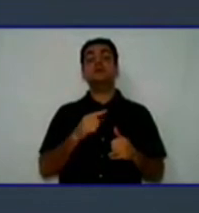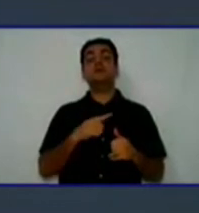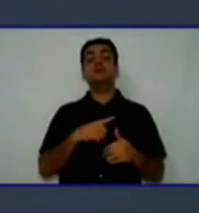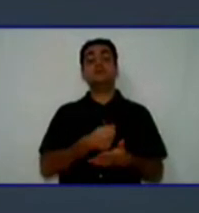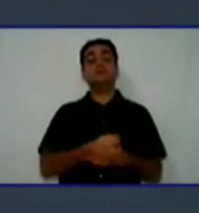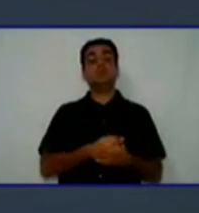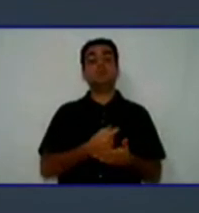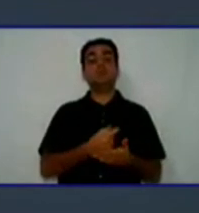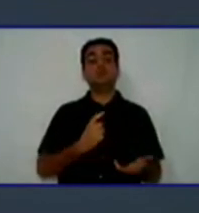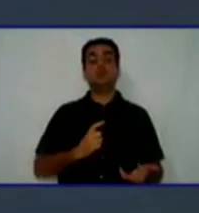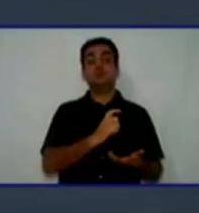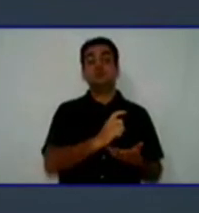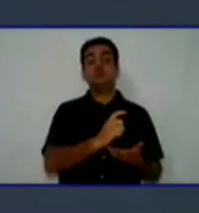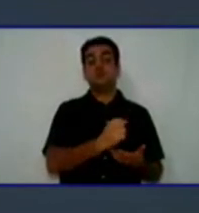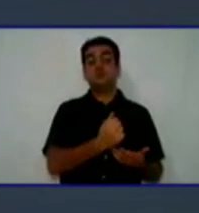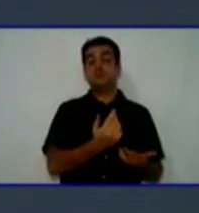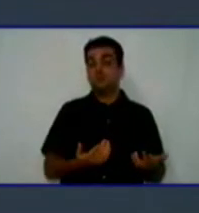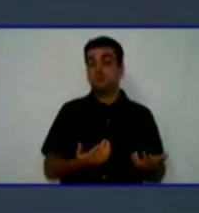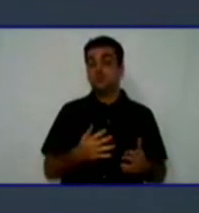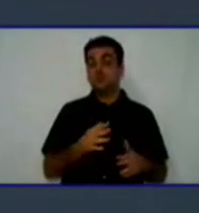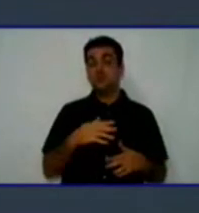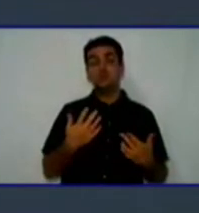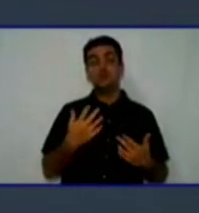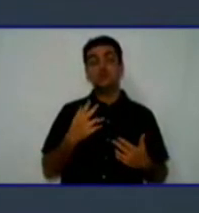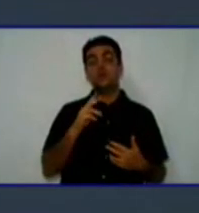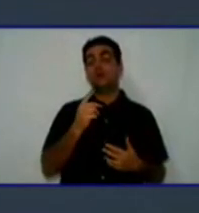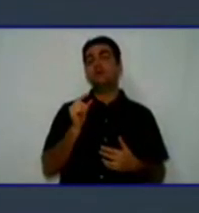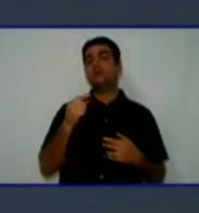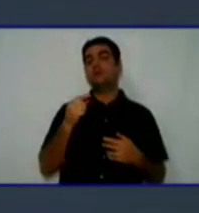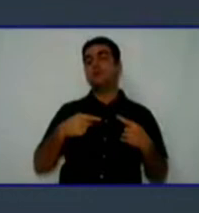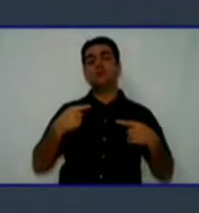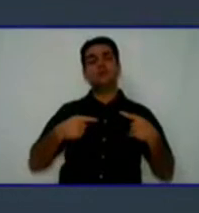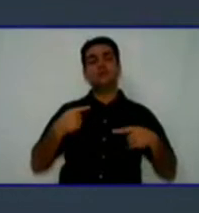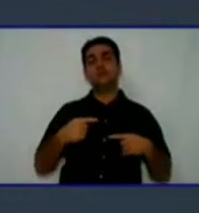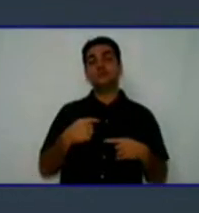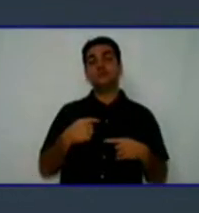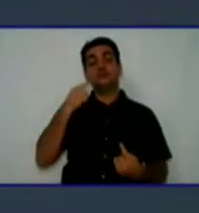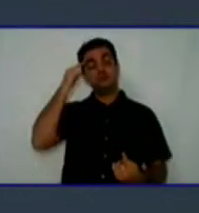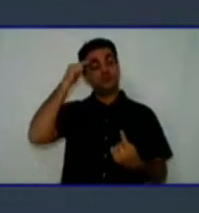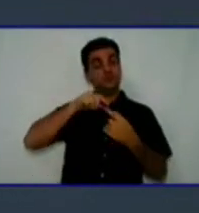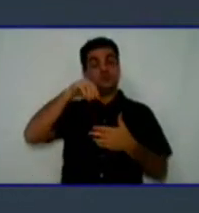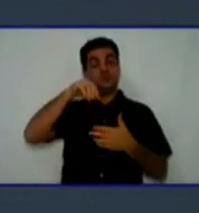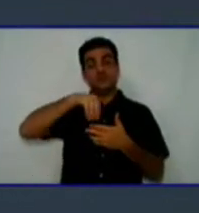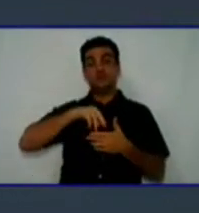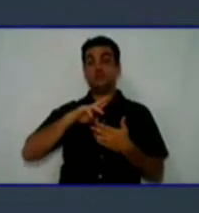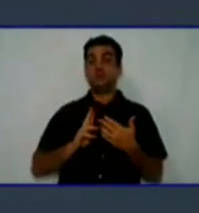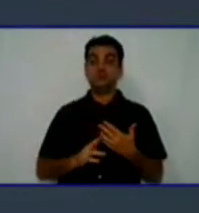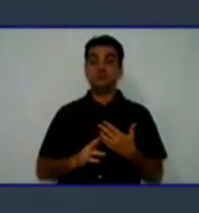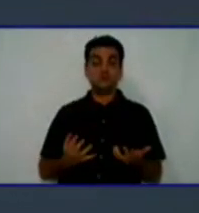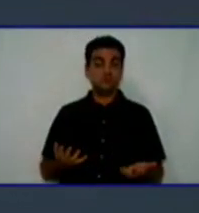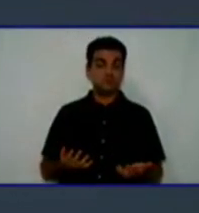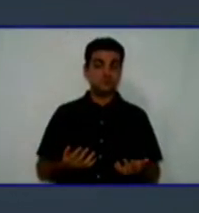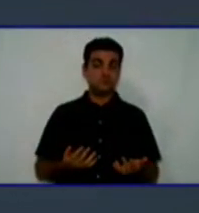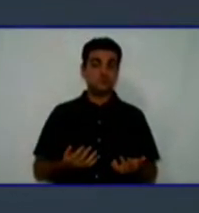da devolução do valor, que foi justamente a única parte objeto do recurso. Então,